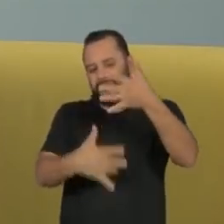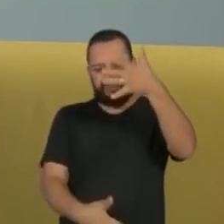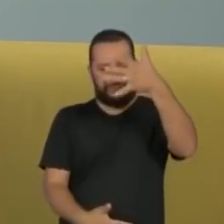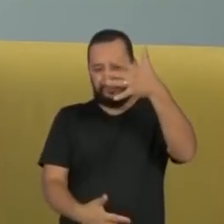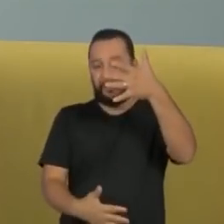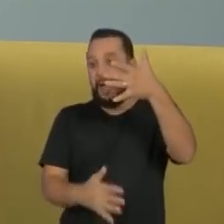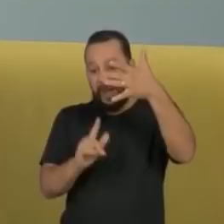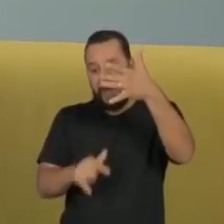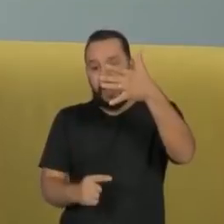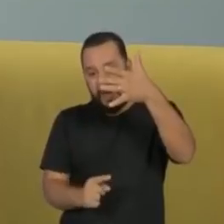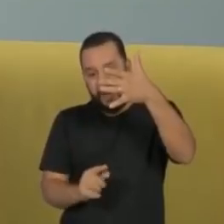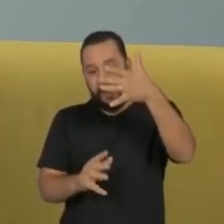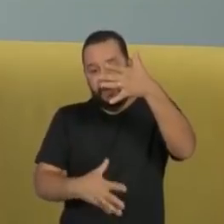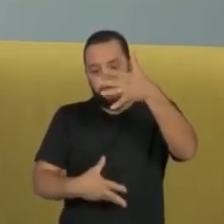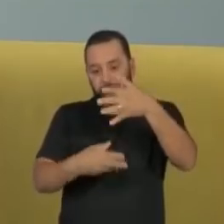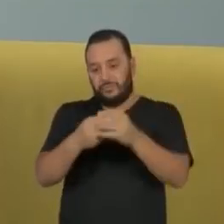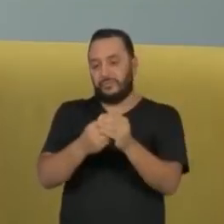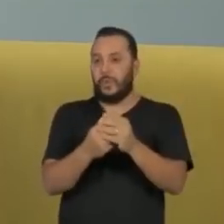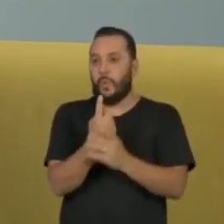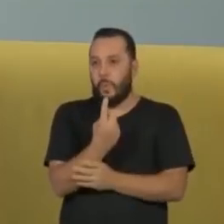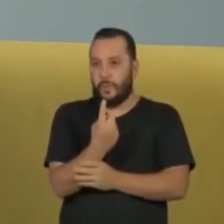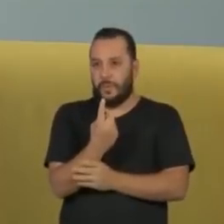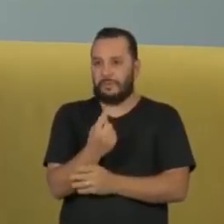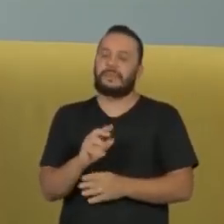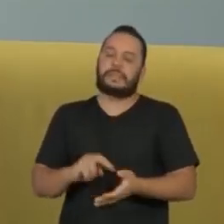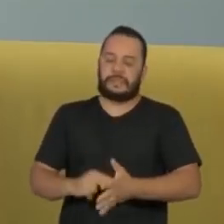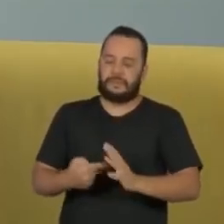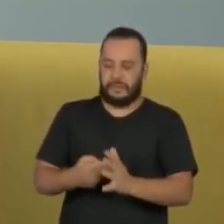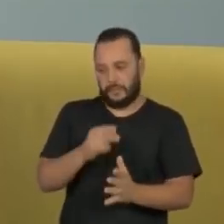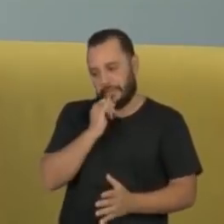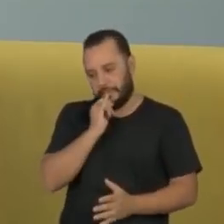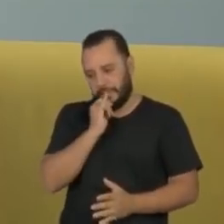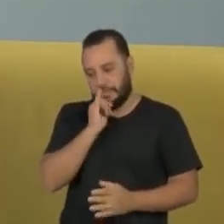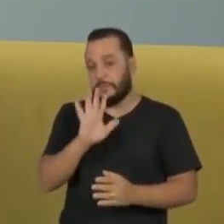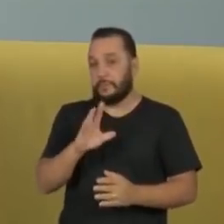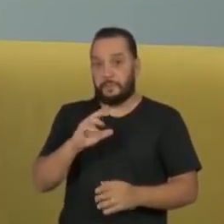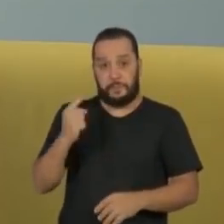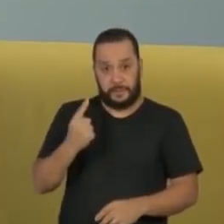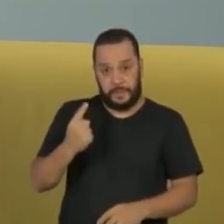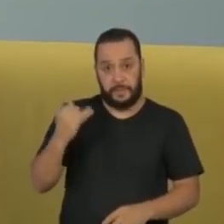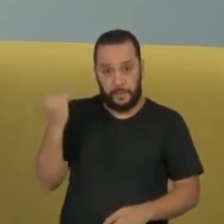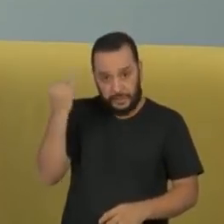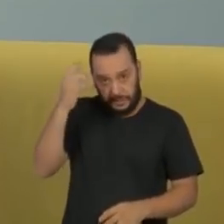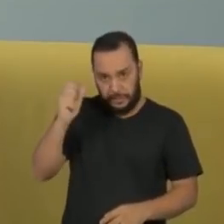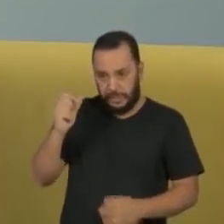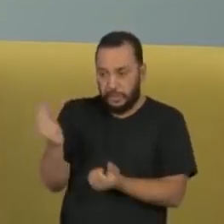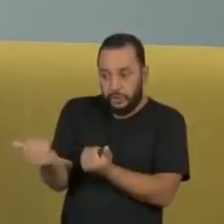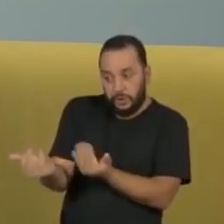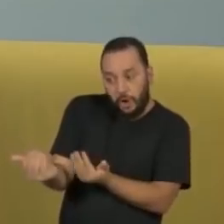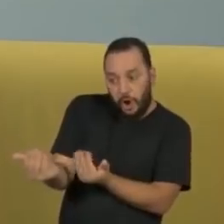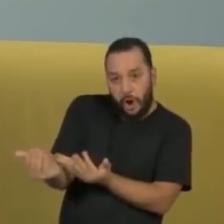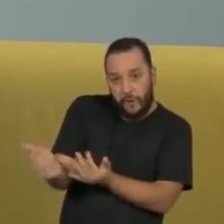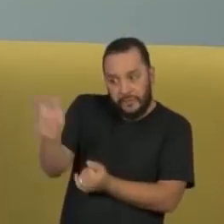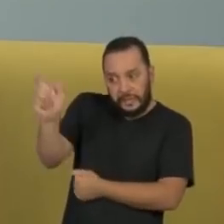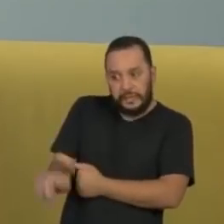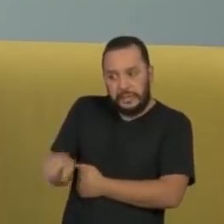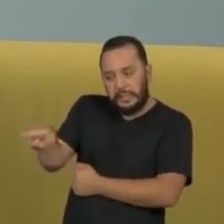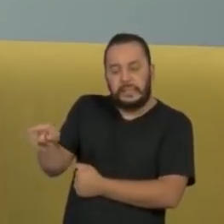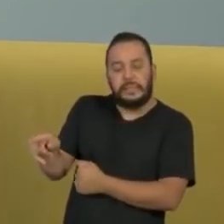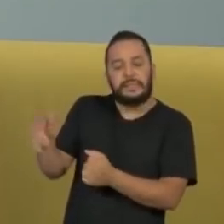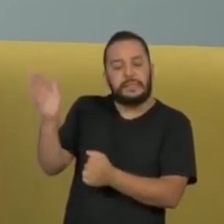pessoa vai fazendo são transições. Então, acho que a primeira coisa importante é que o jovem saiba que ele, sem dúvida